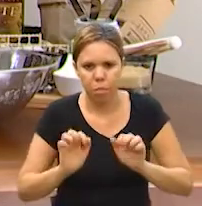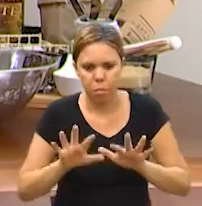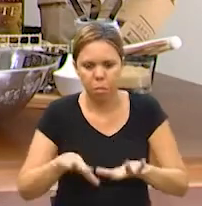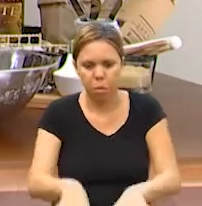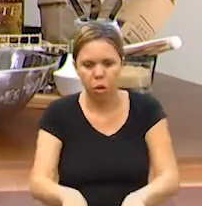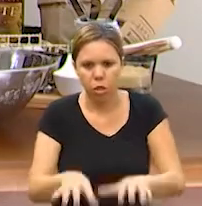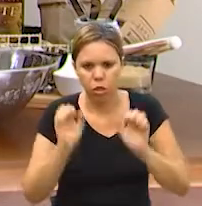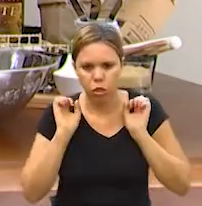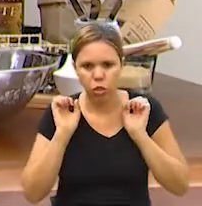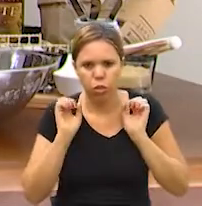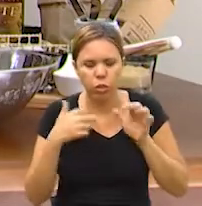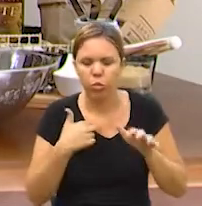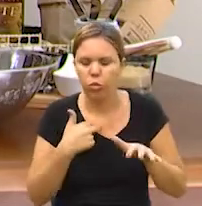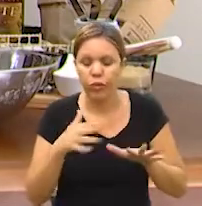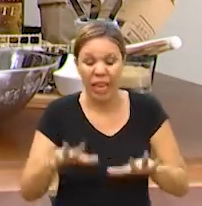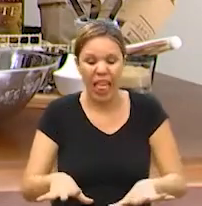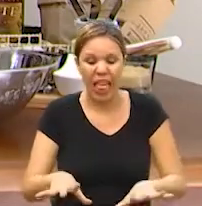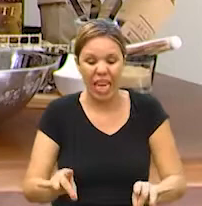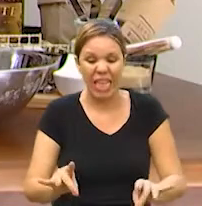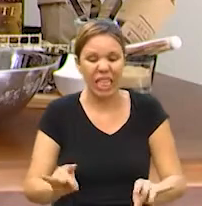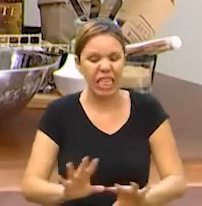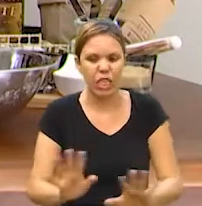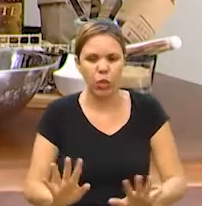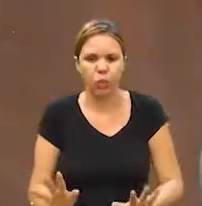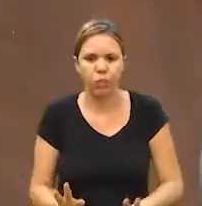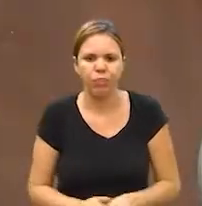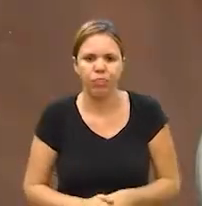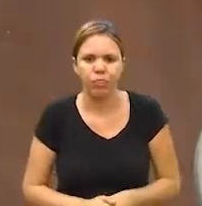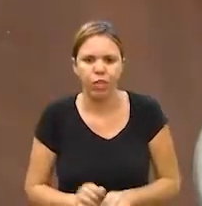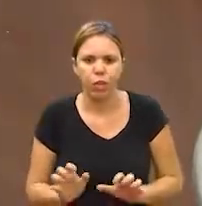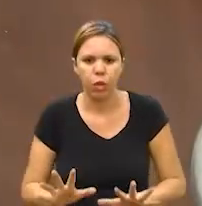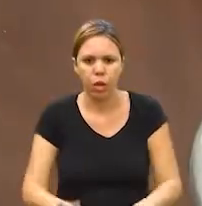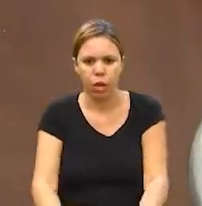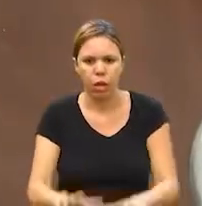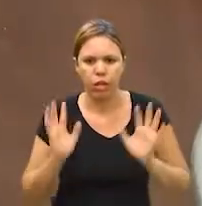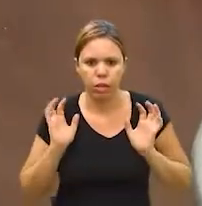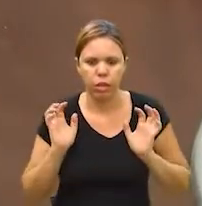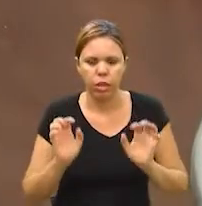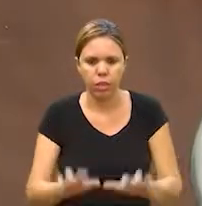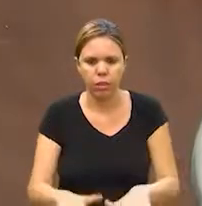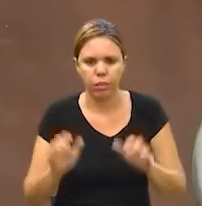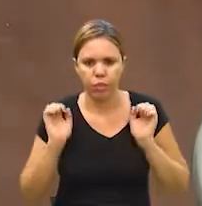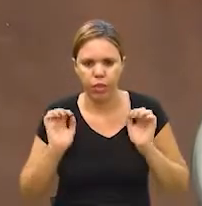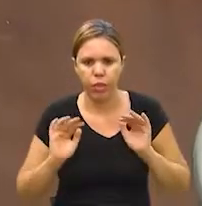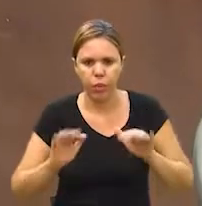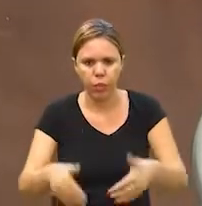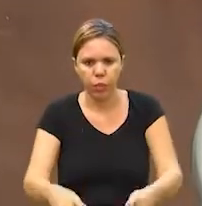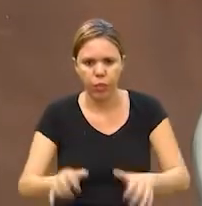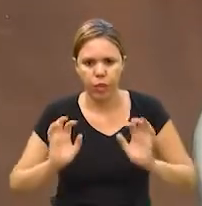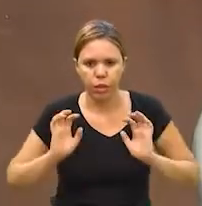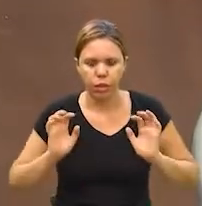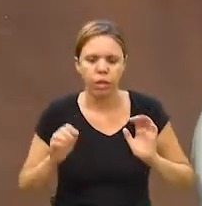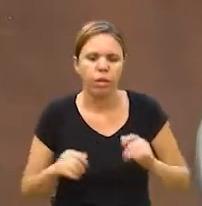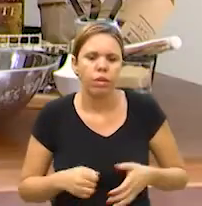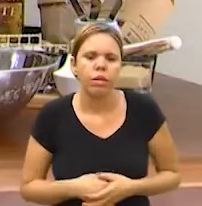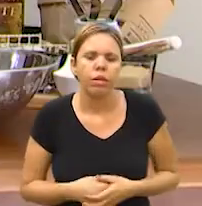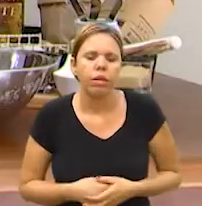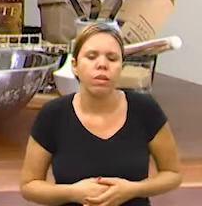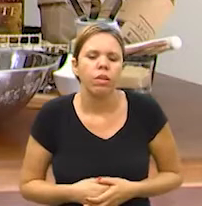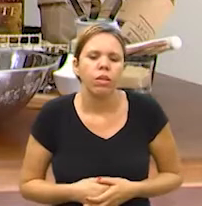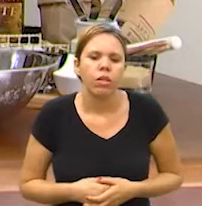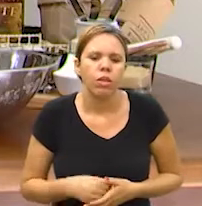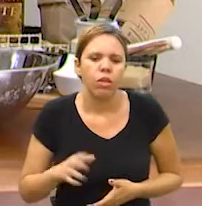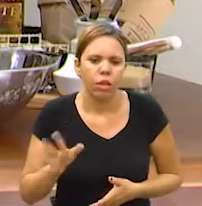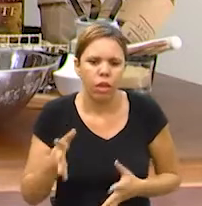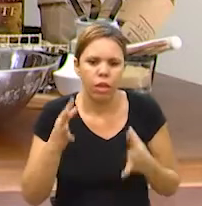Tá. Se eu deixar a mão na massa, ela gruda na minha mão. Então, eu vou para diagonal, volto para mim. Tá. Só que aqui, eu já dei tensão